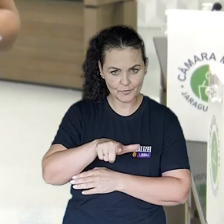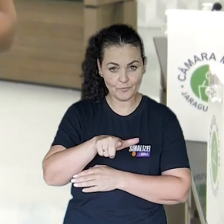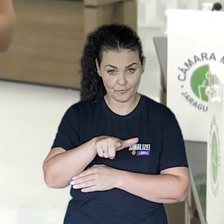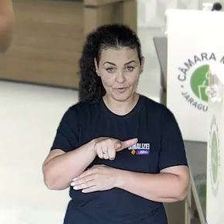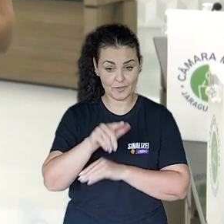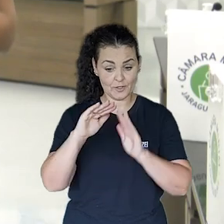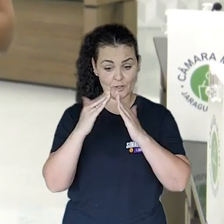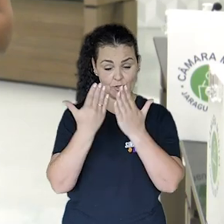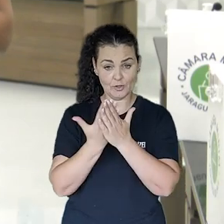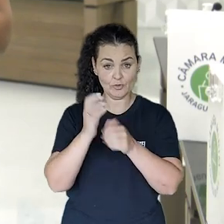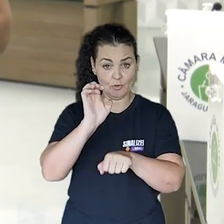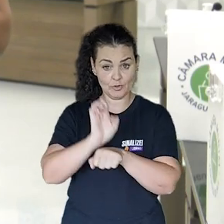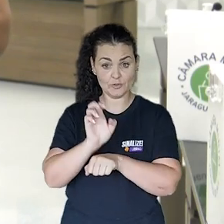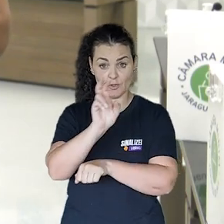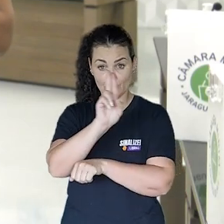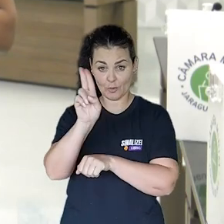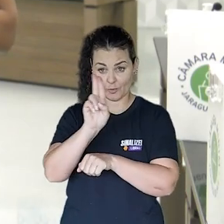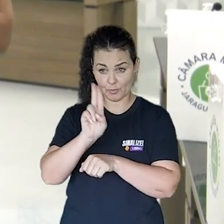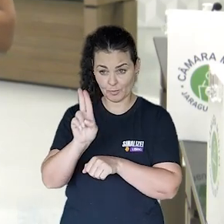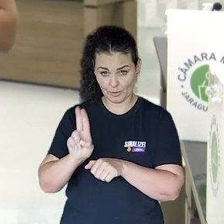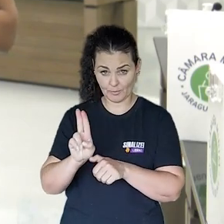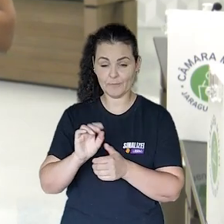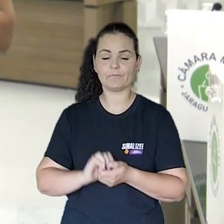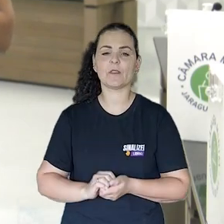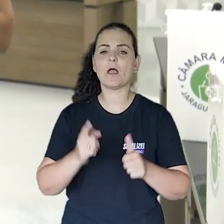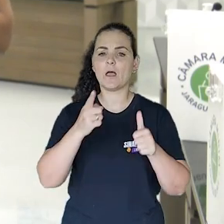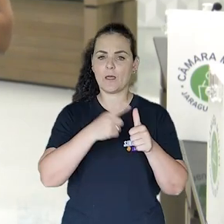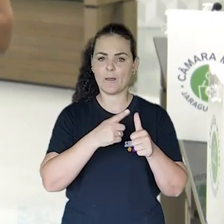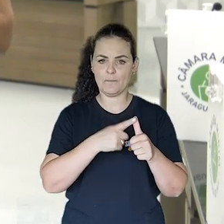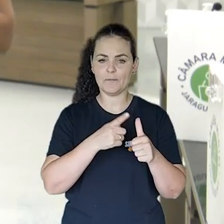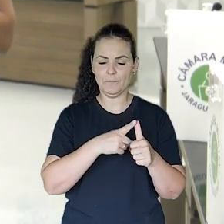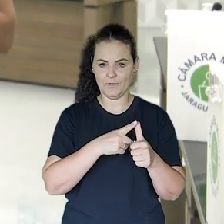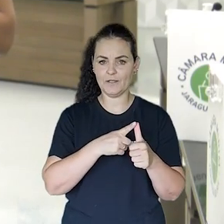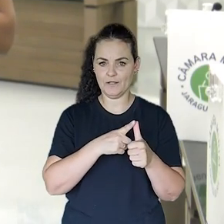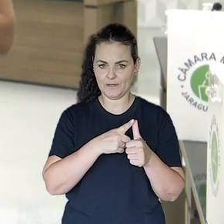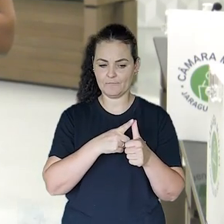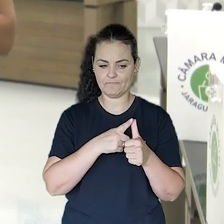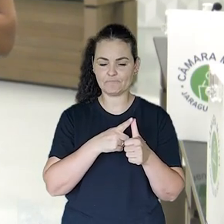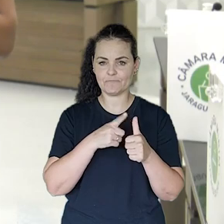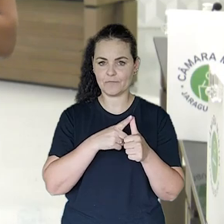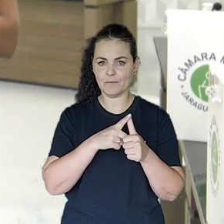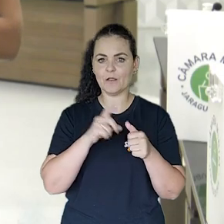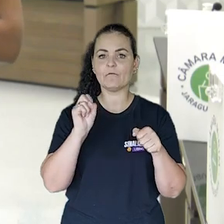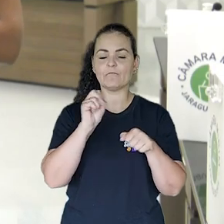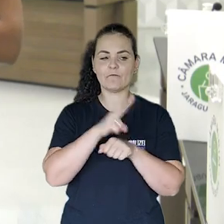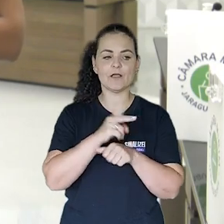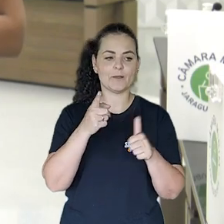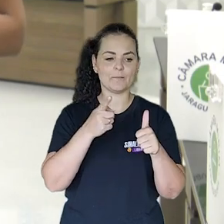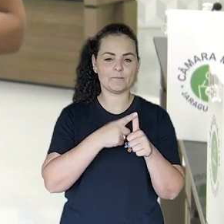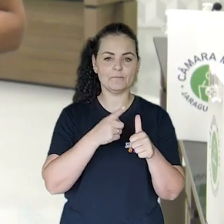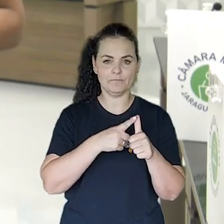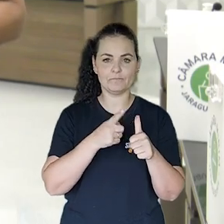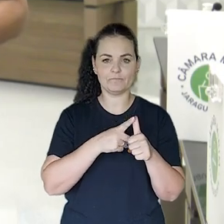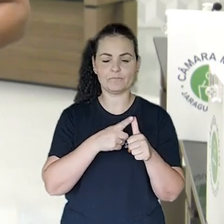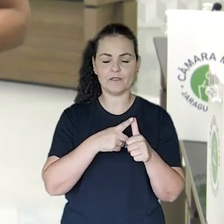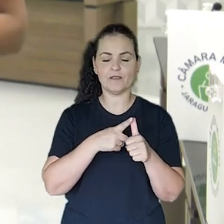né, ou uma das vagas, ficou para a Escola de Educação Básica, professora Valdete Inês Piazeira.